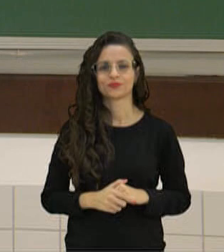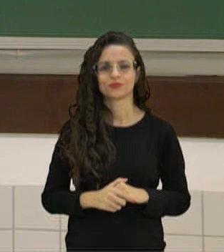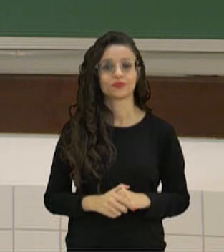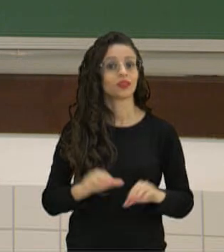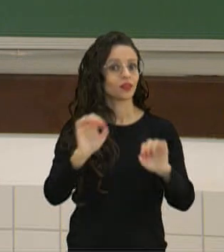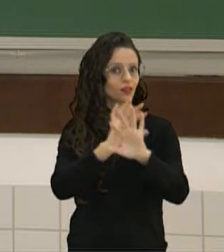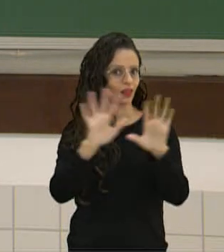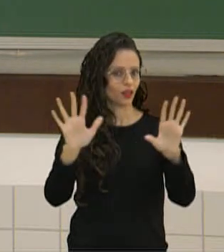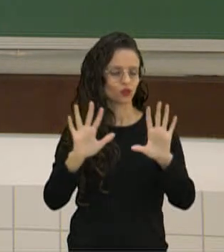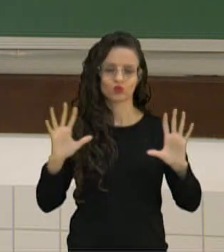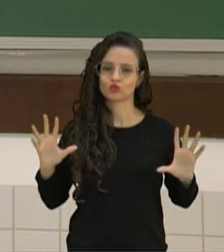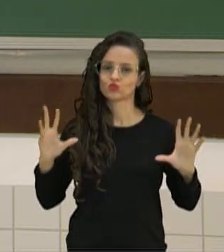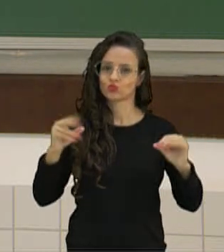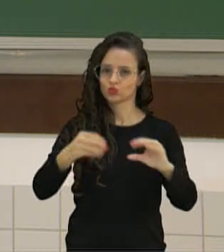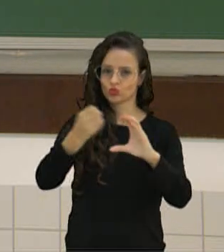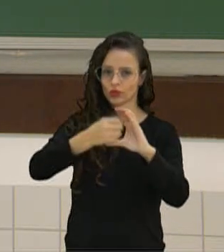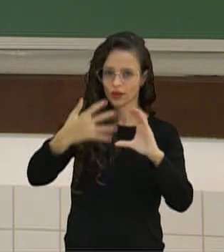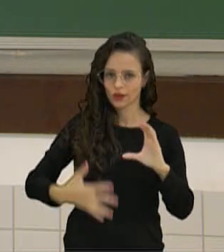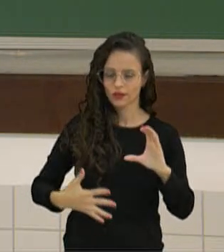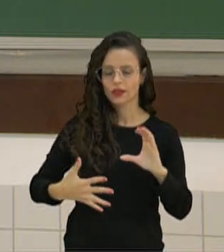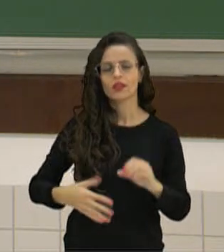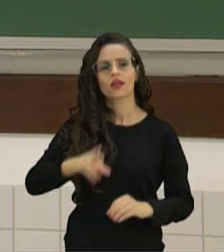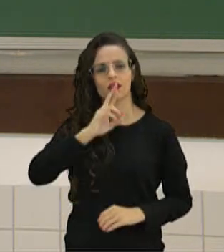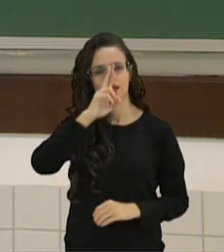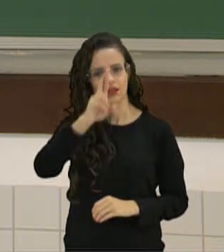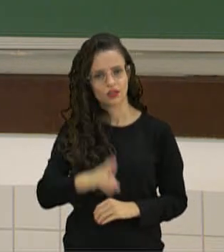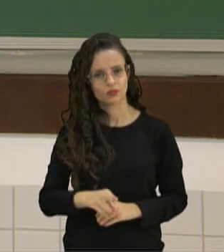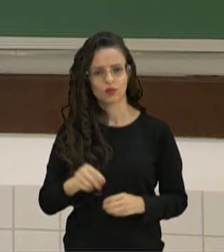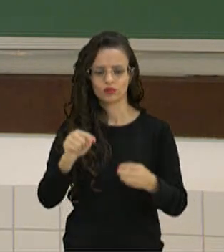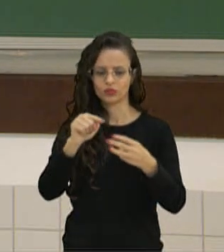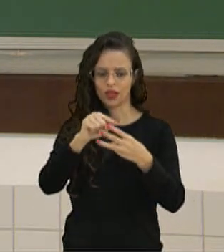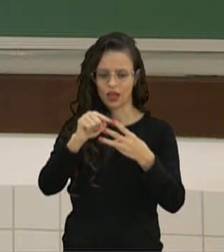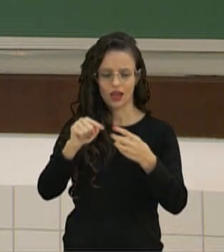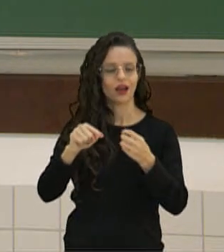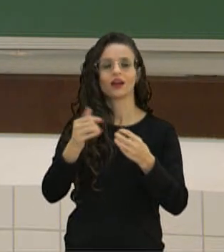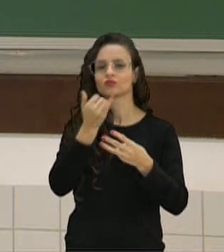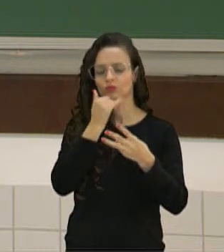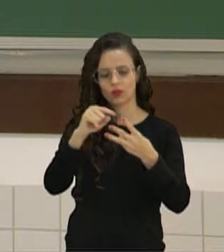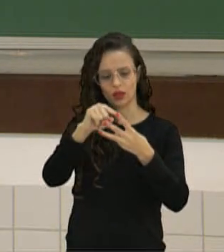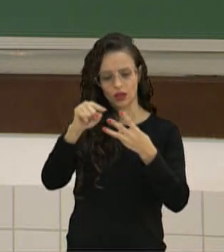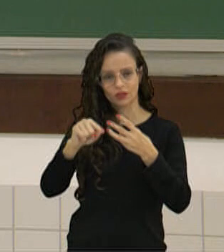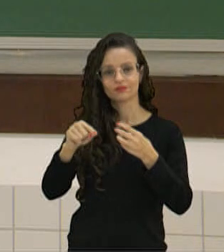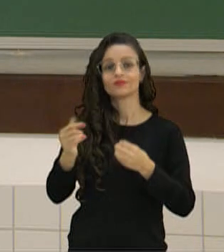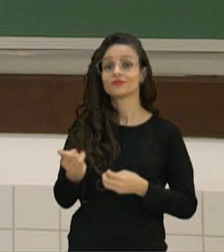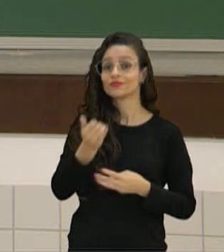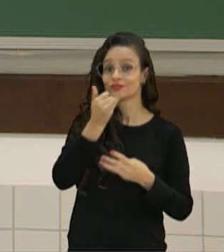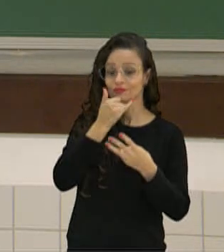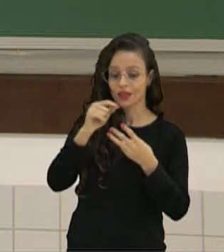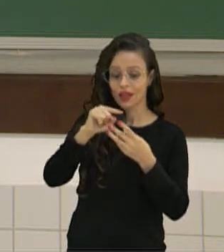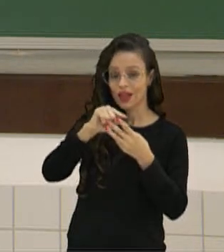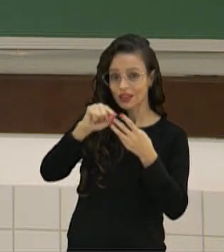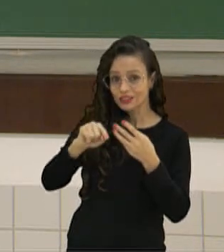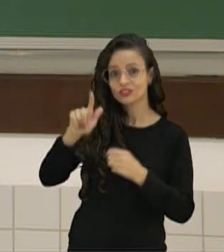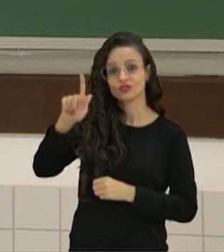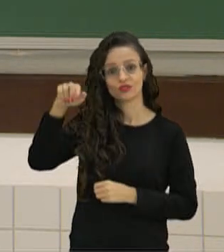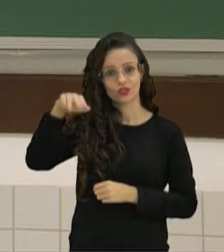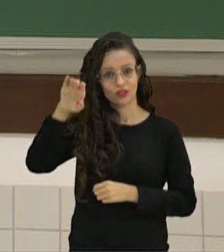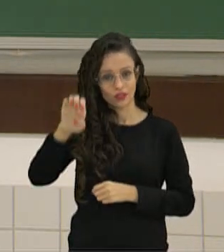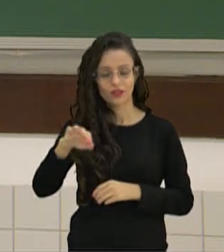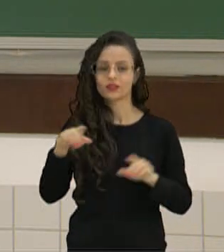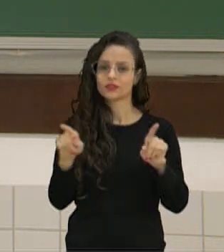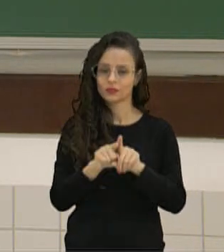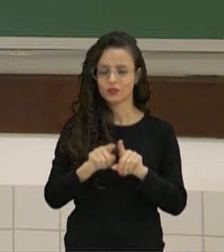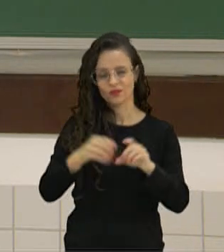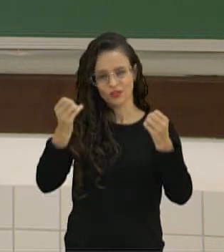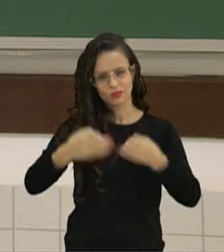Lógico, nem todas elas respondem a 2 genes apenas. Nós temos características, por exemplo, poligênicas. Isso lá para frente a